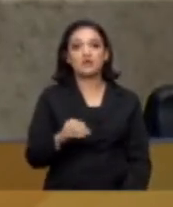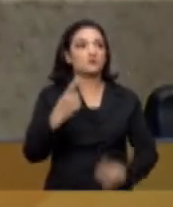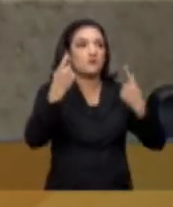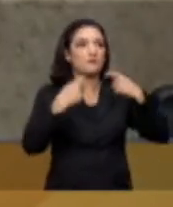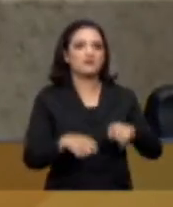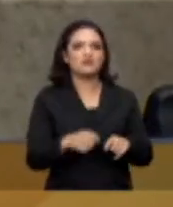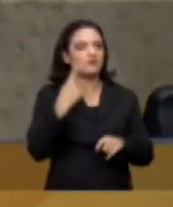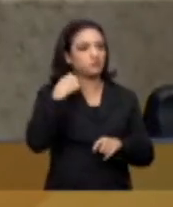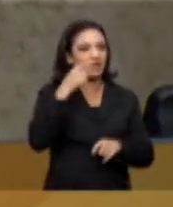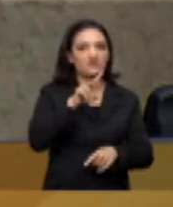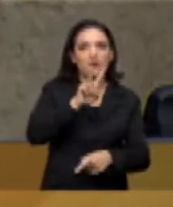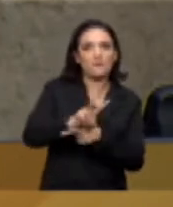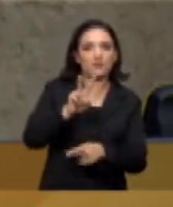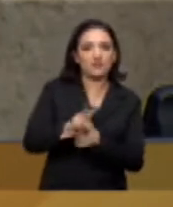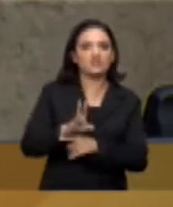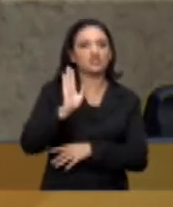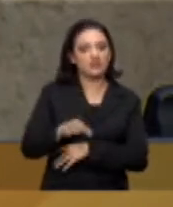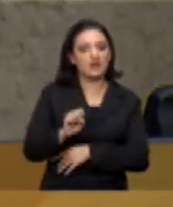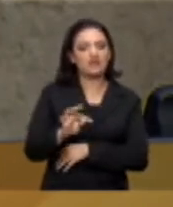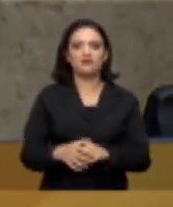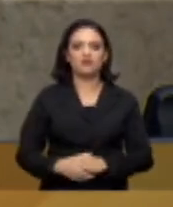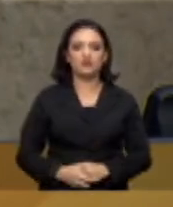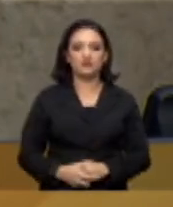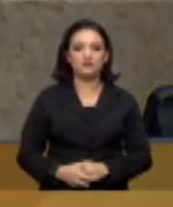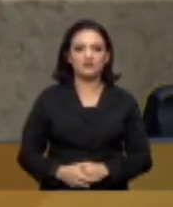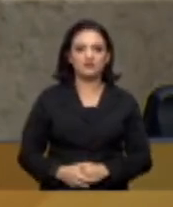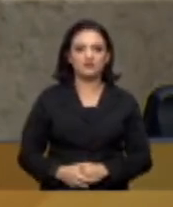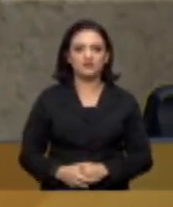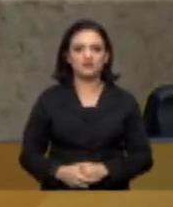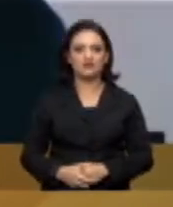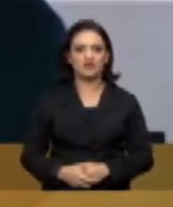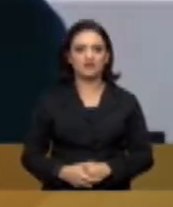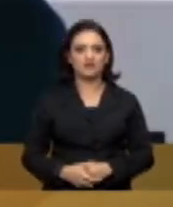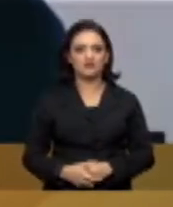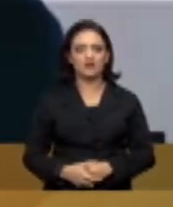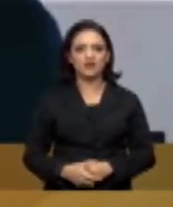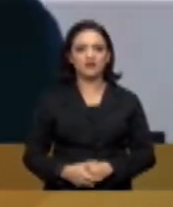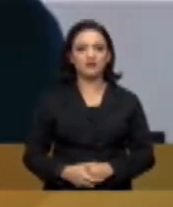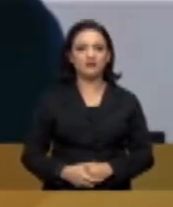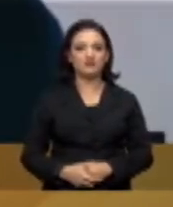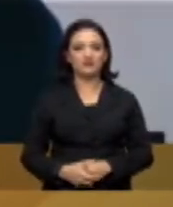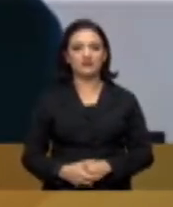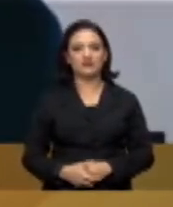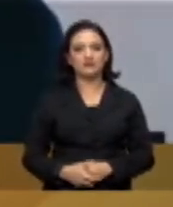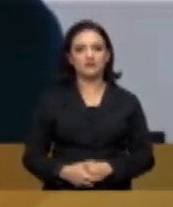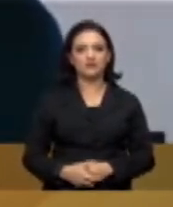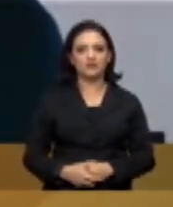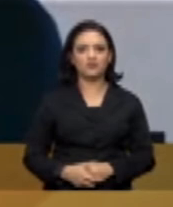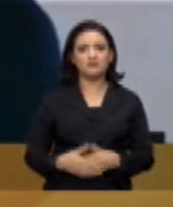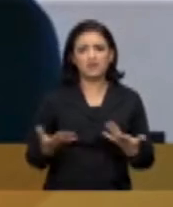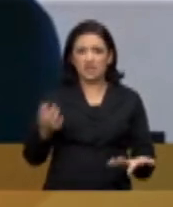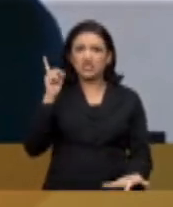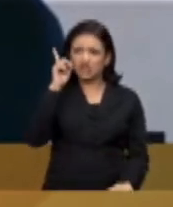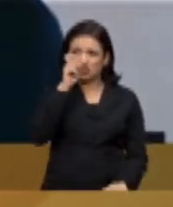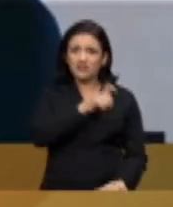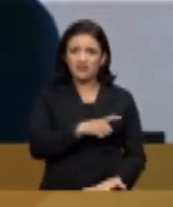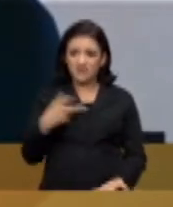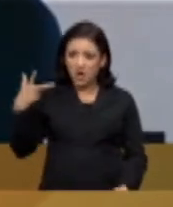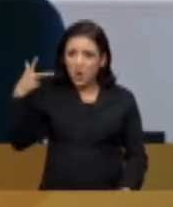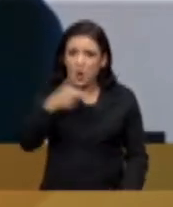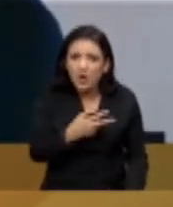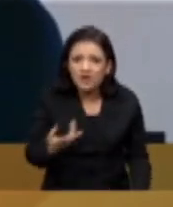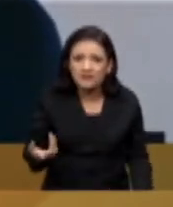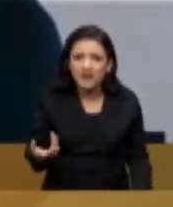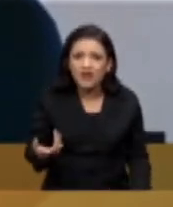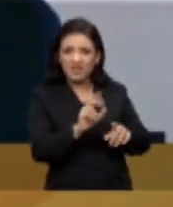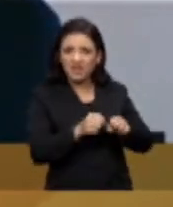faz. Ministro Alexandre, pode prosseguir. Presidente, é difícil ser interrompido no meio do voto por um pedido